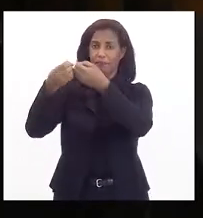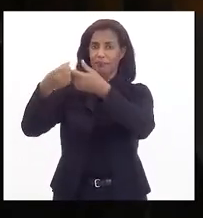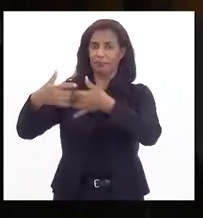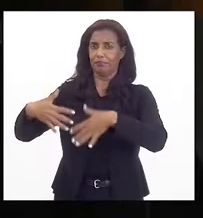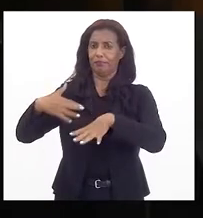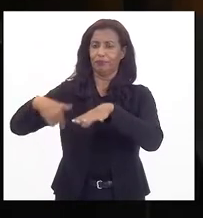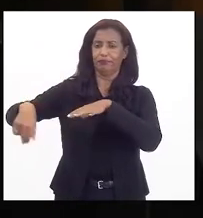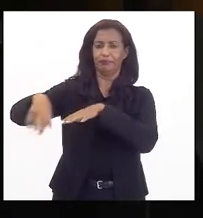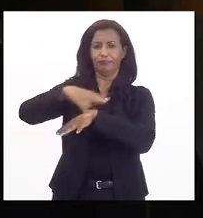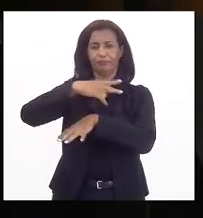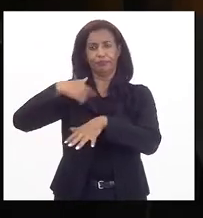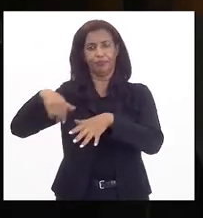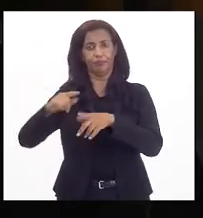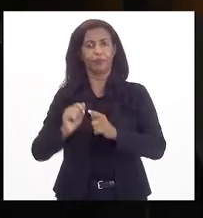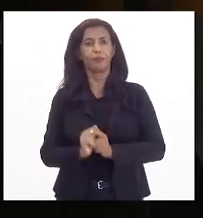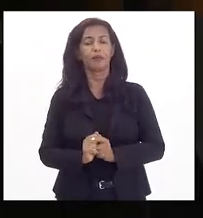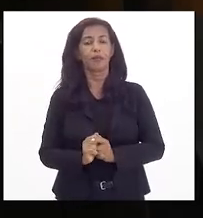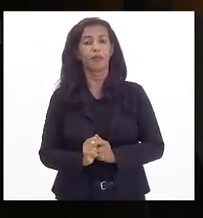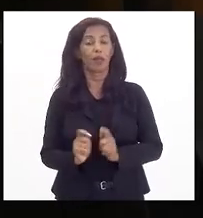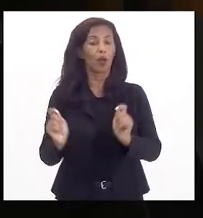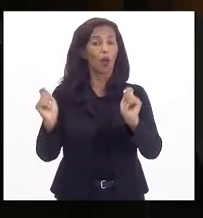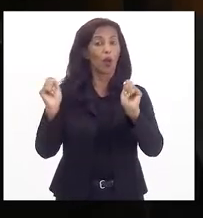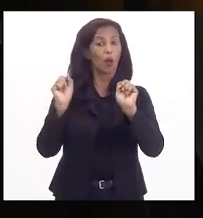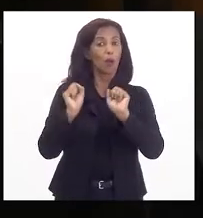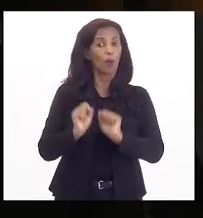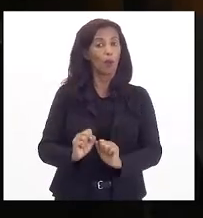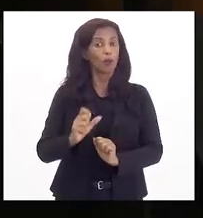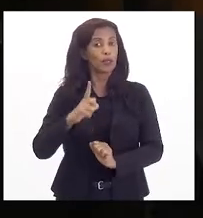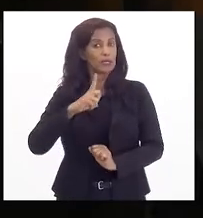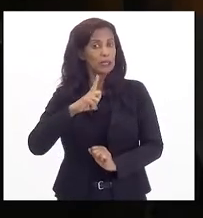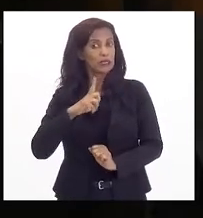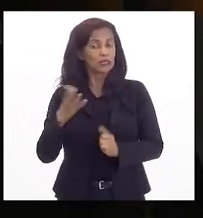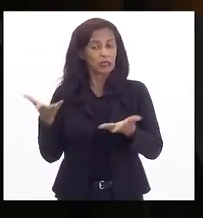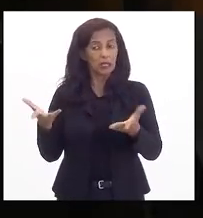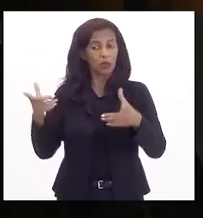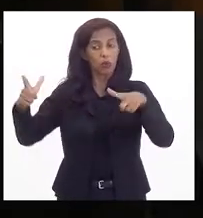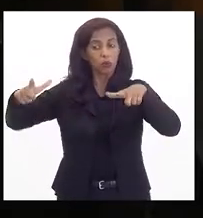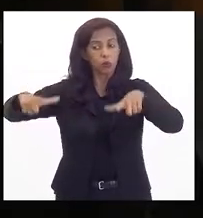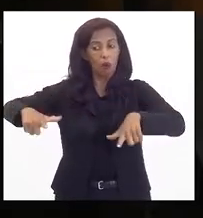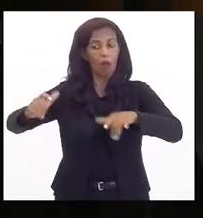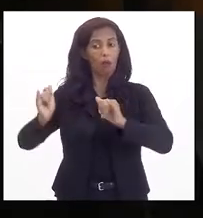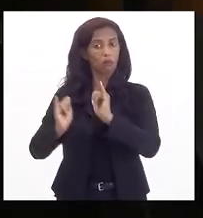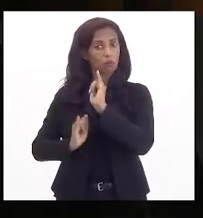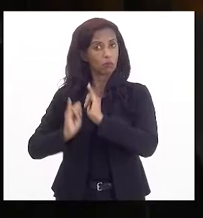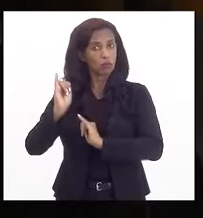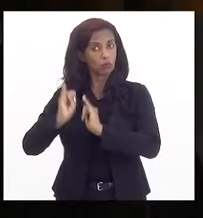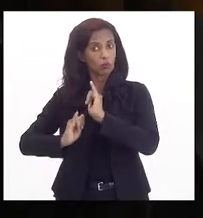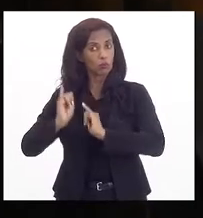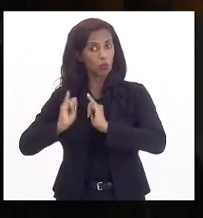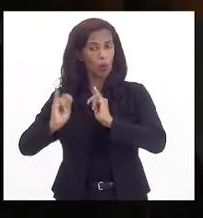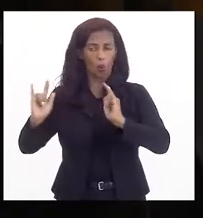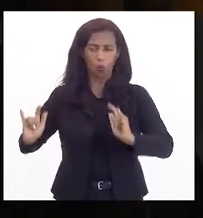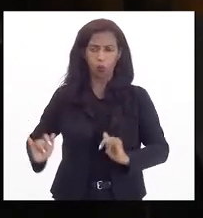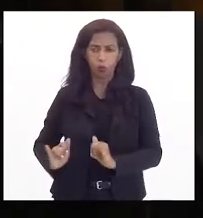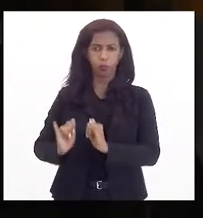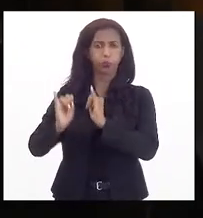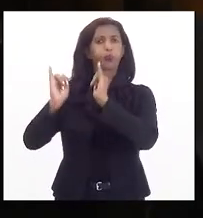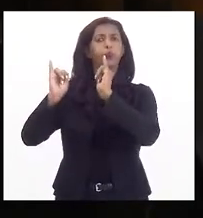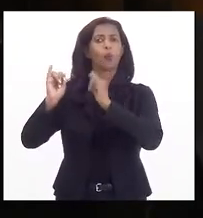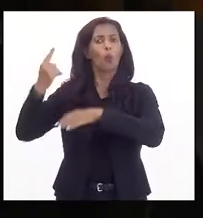entorno, poderia ser um complexo industrial, um condomínio